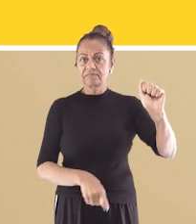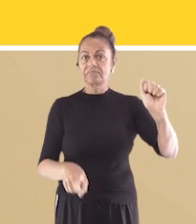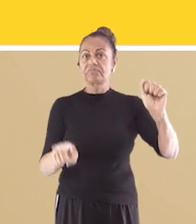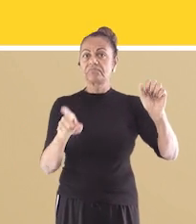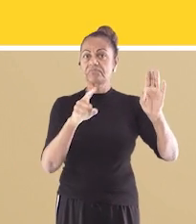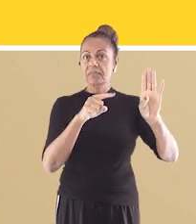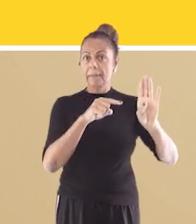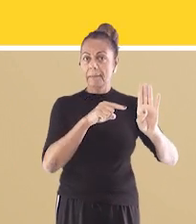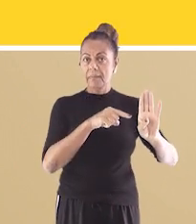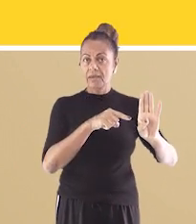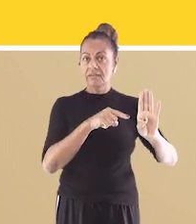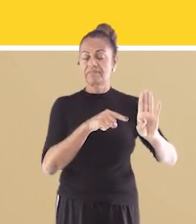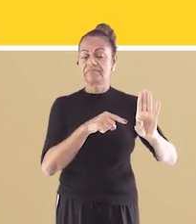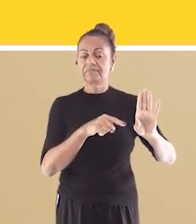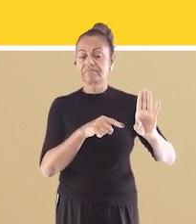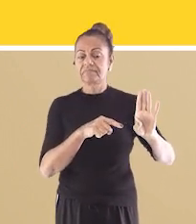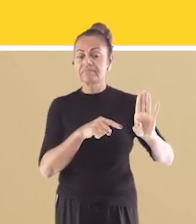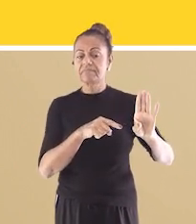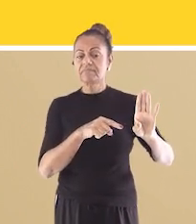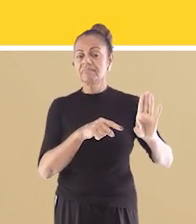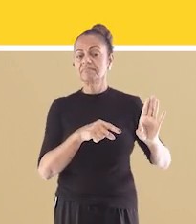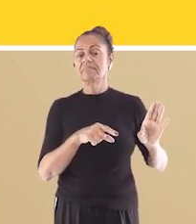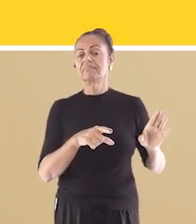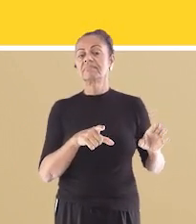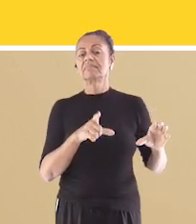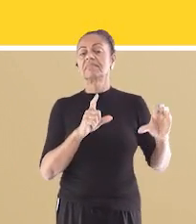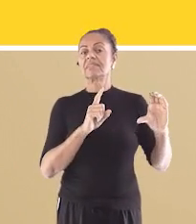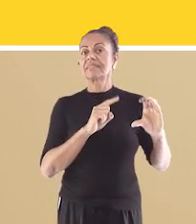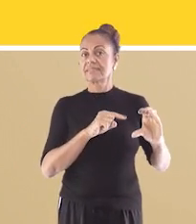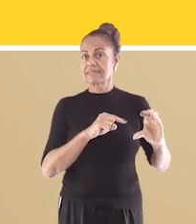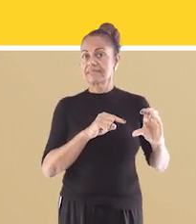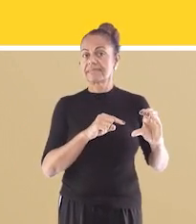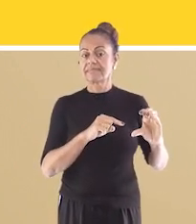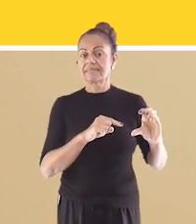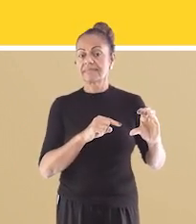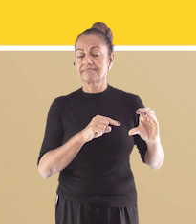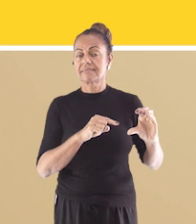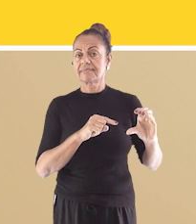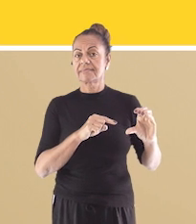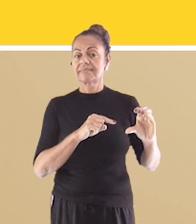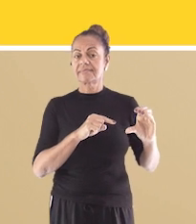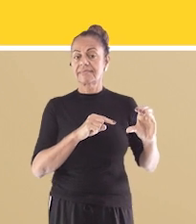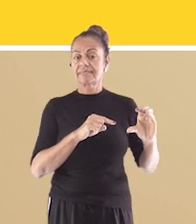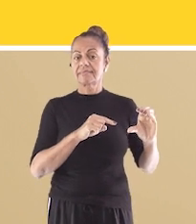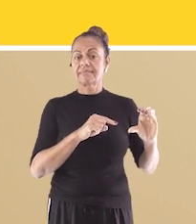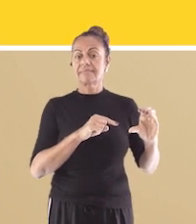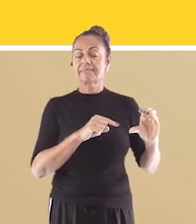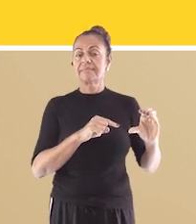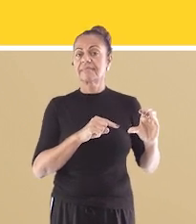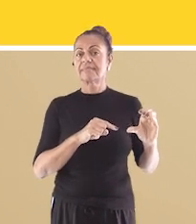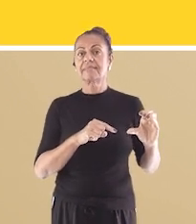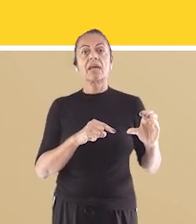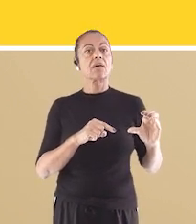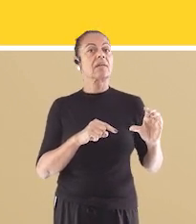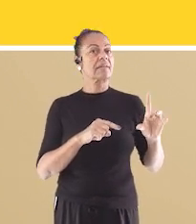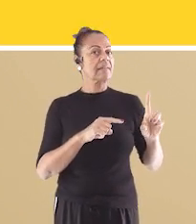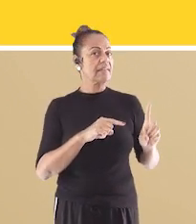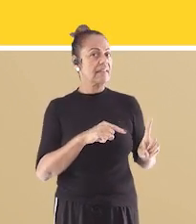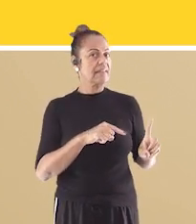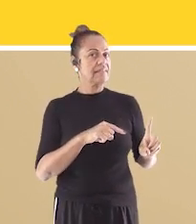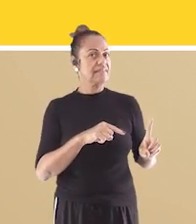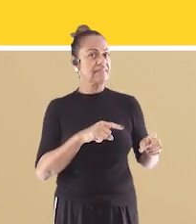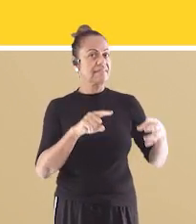versos e 2 estrofes. Letra B. 5 versos e 2 estrofes. Letra